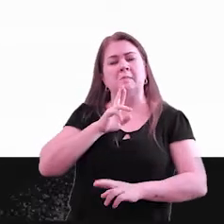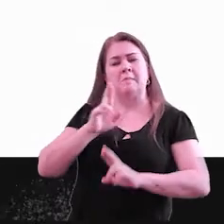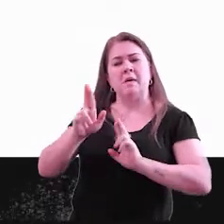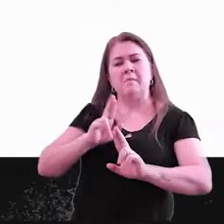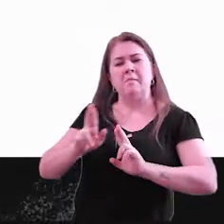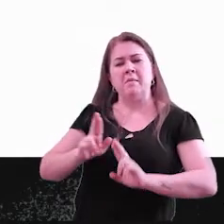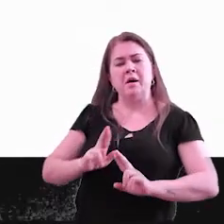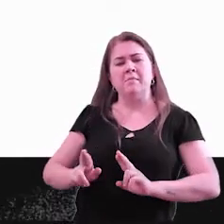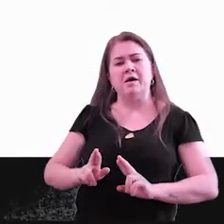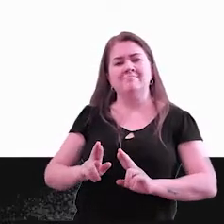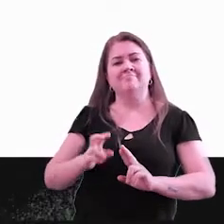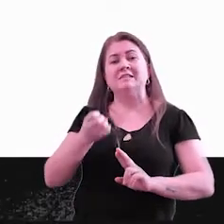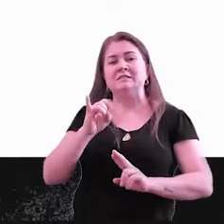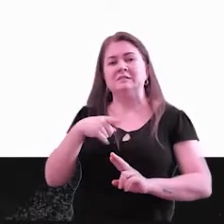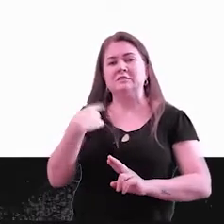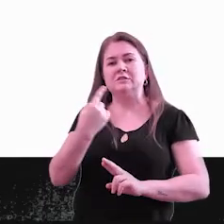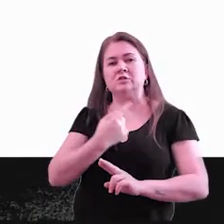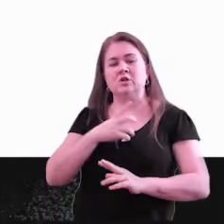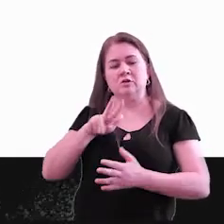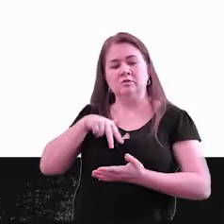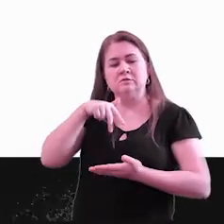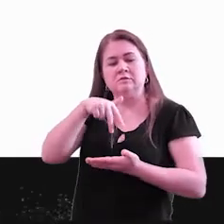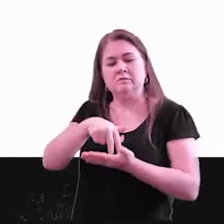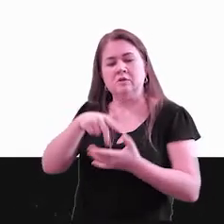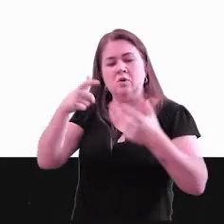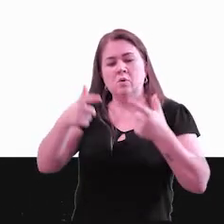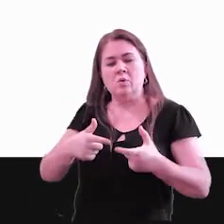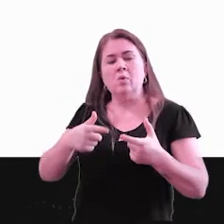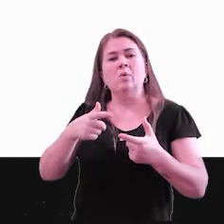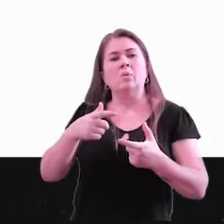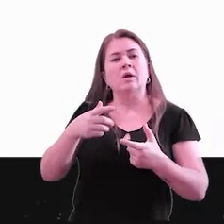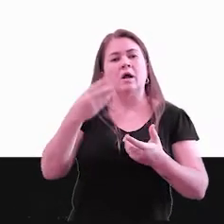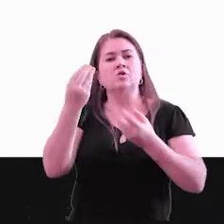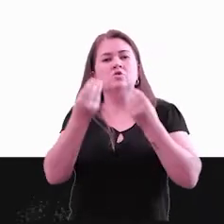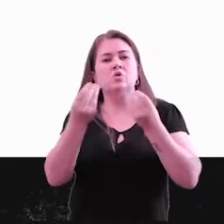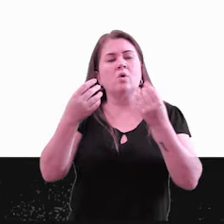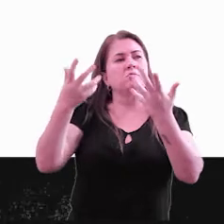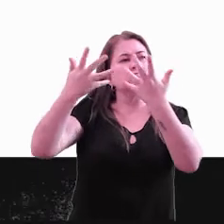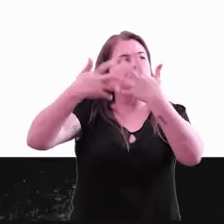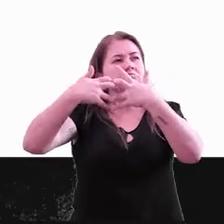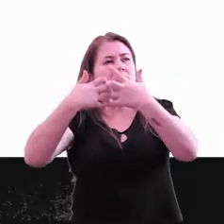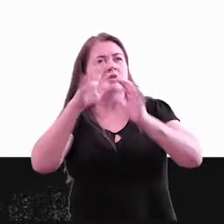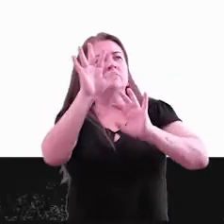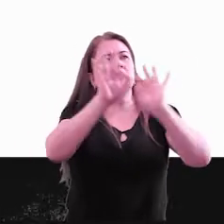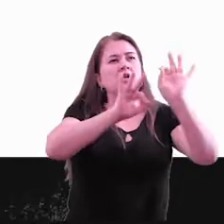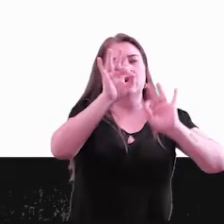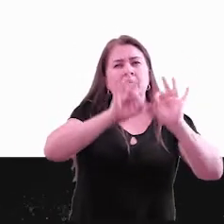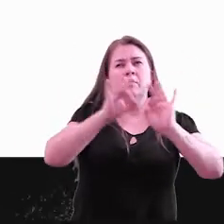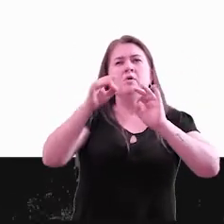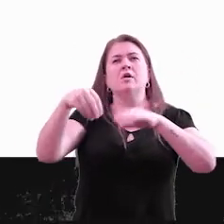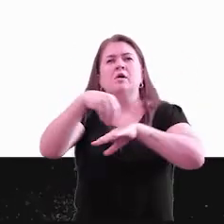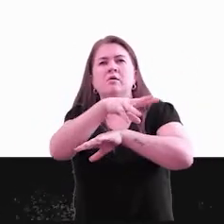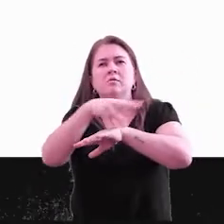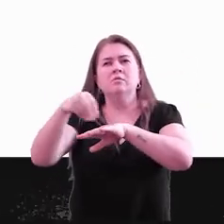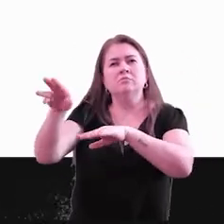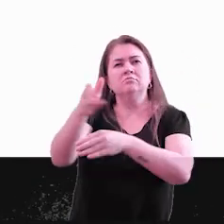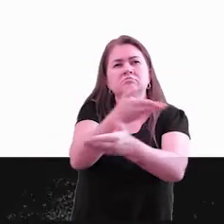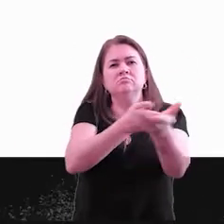pensar exposições, de mediar exposições, da curadoria de exposições. A gente precisa se